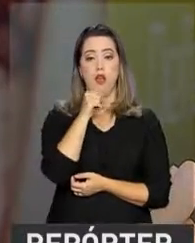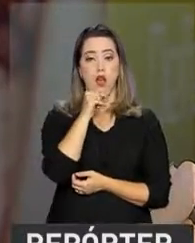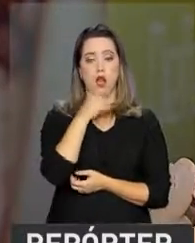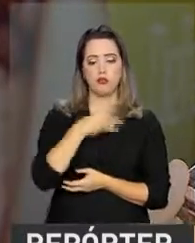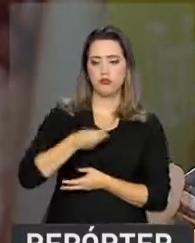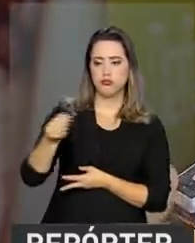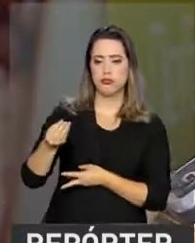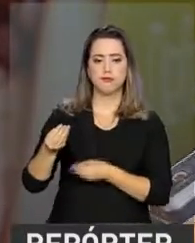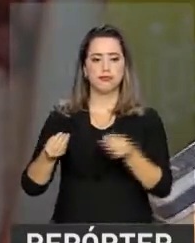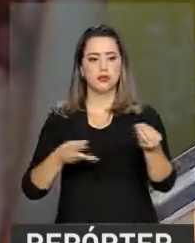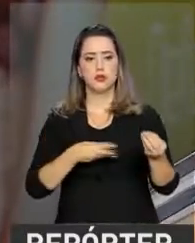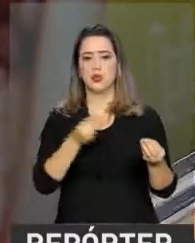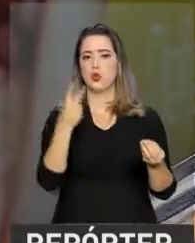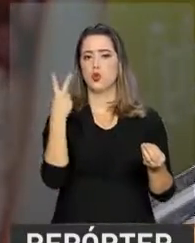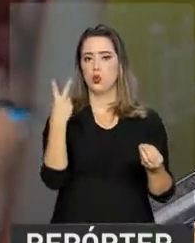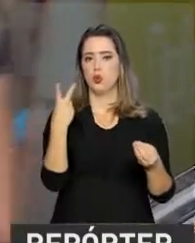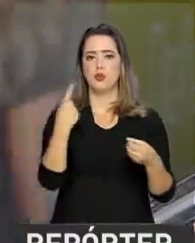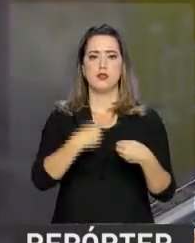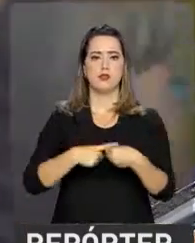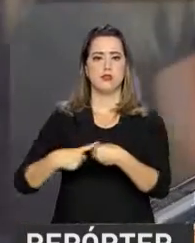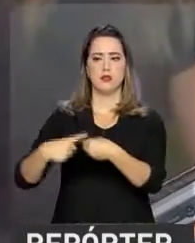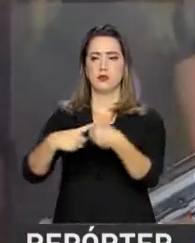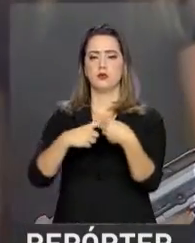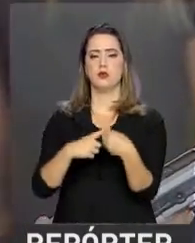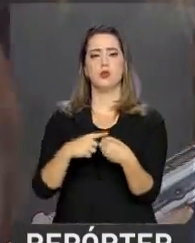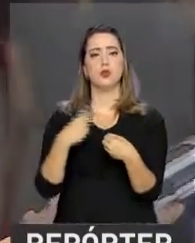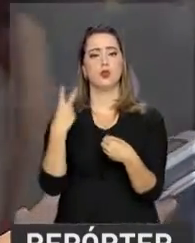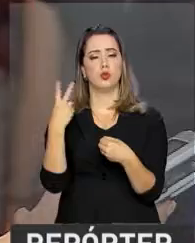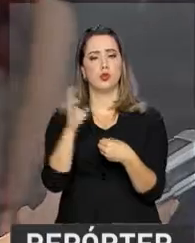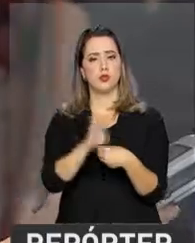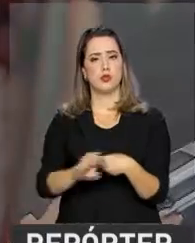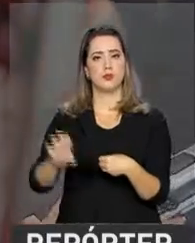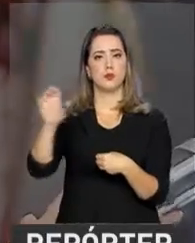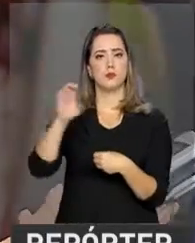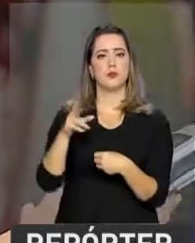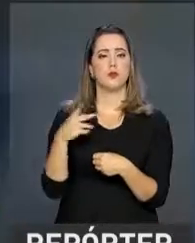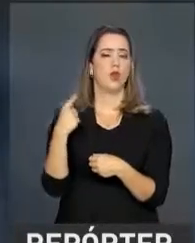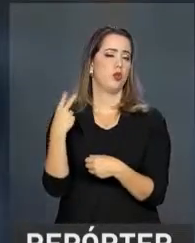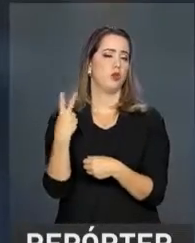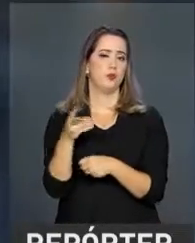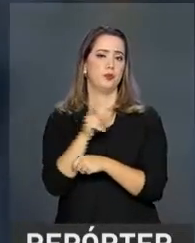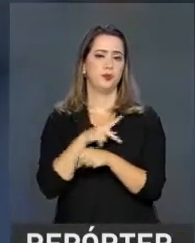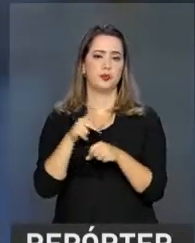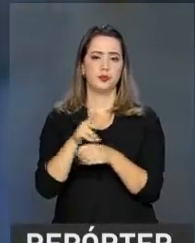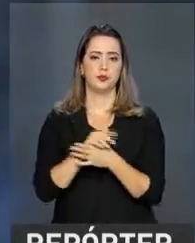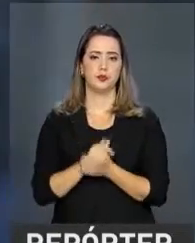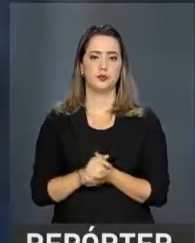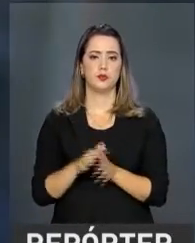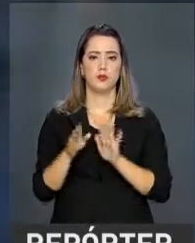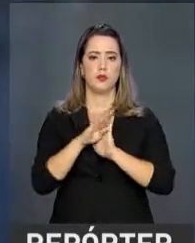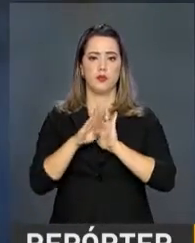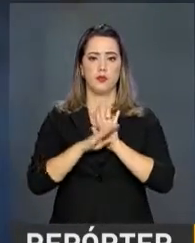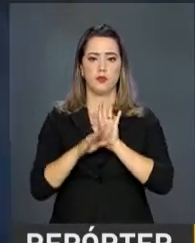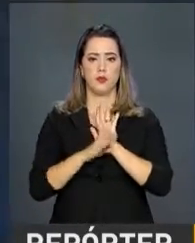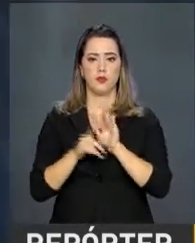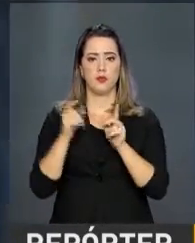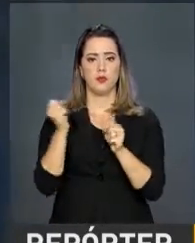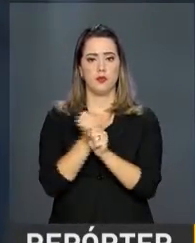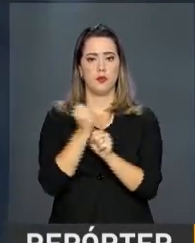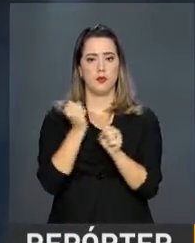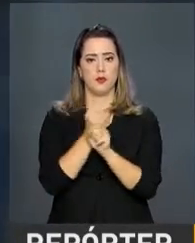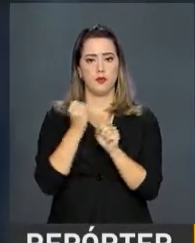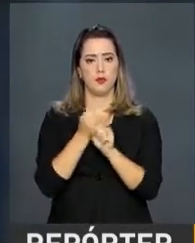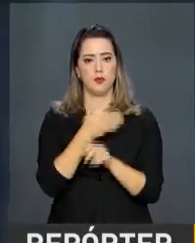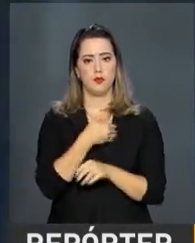por exemplo, por duas cidades, por duas unidades da federação ou por dois países. A programação do evento está sendo construída